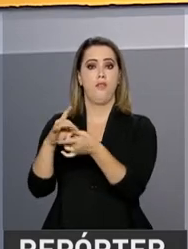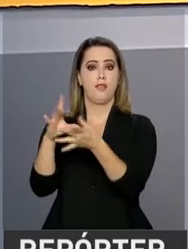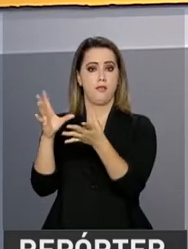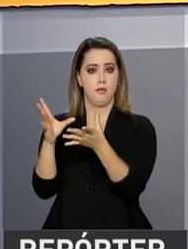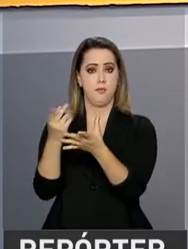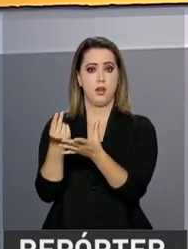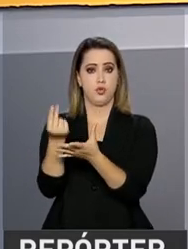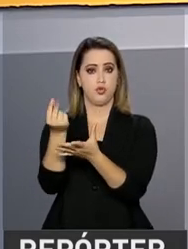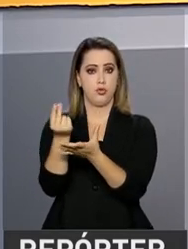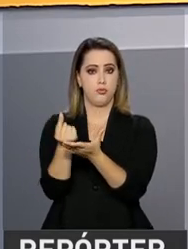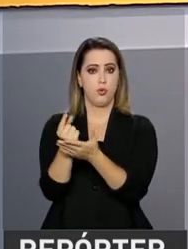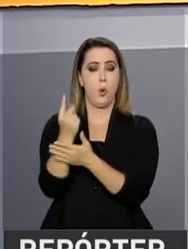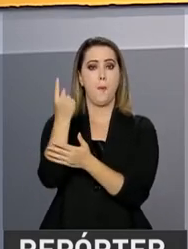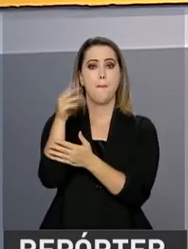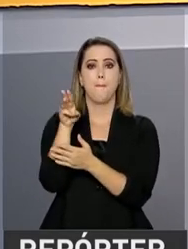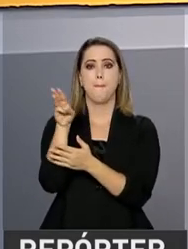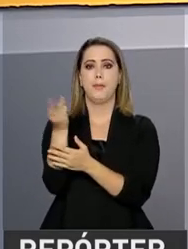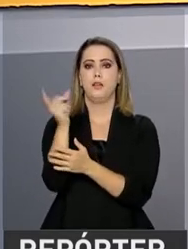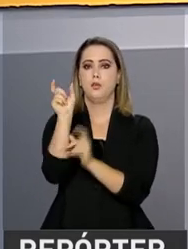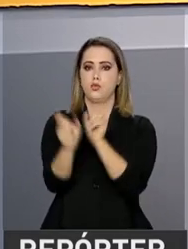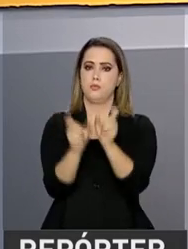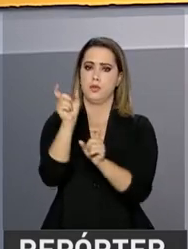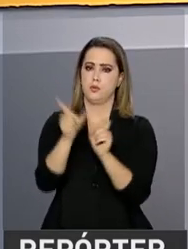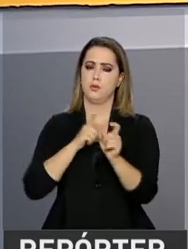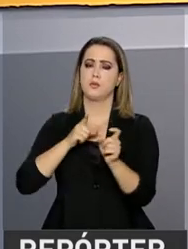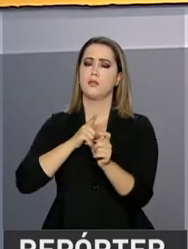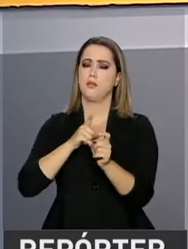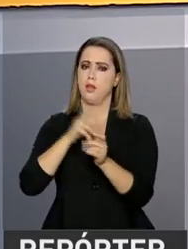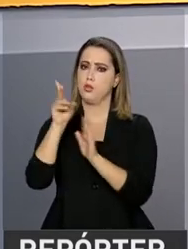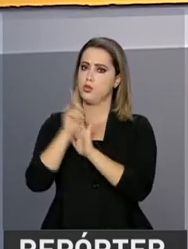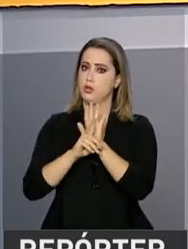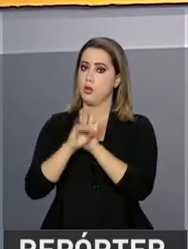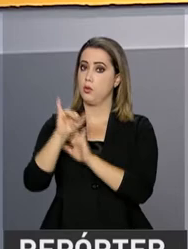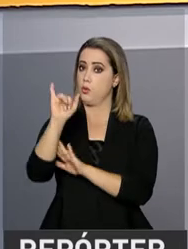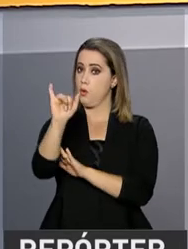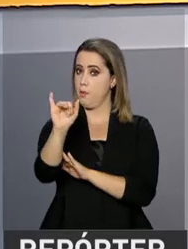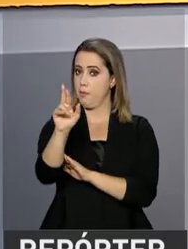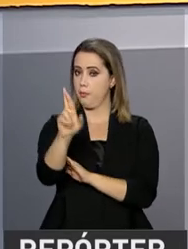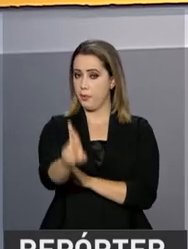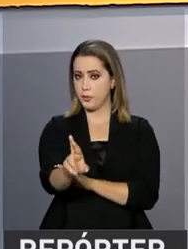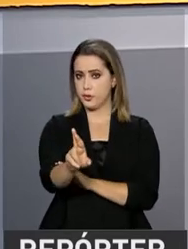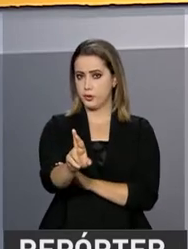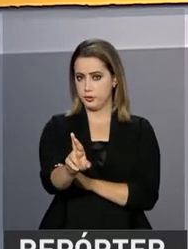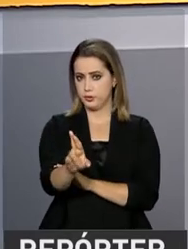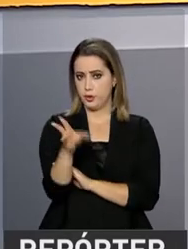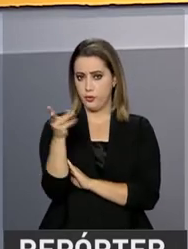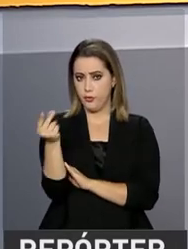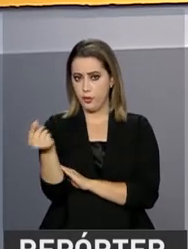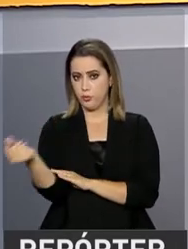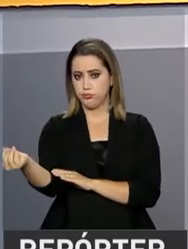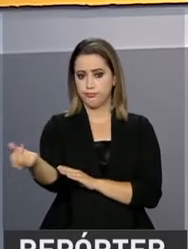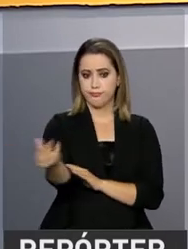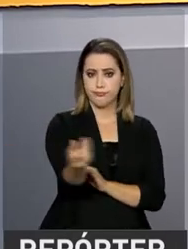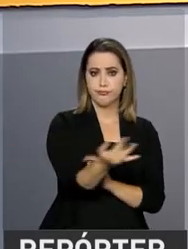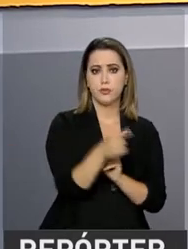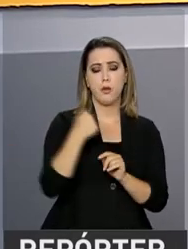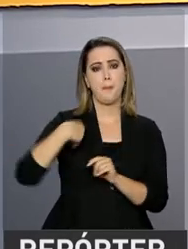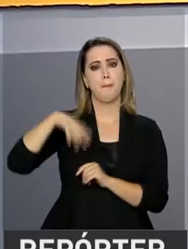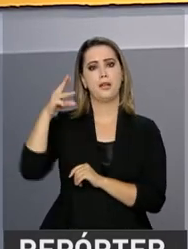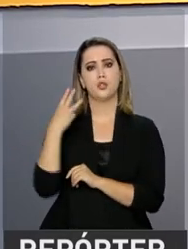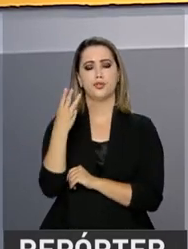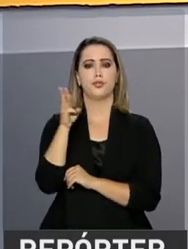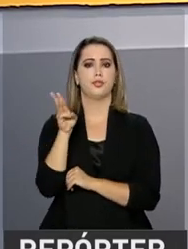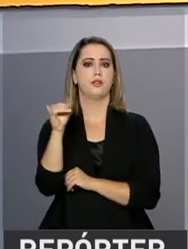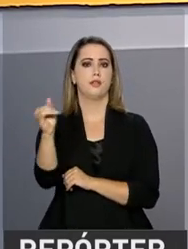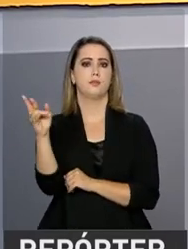milhão e 500 mil contribuintes que têm direito à restituição do imposto de renda o valor total deste 2º lote é de 3